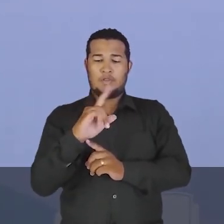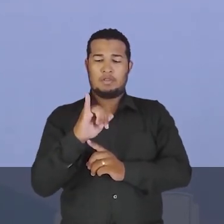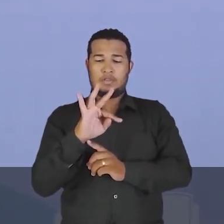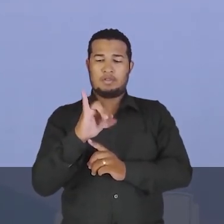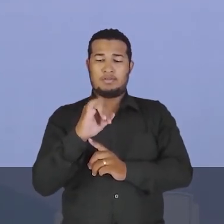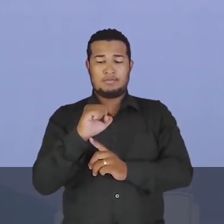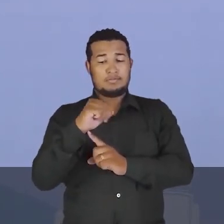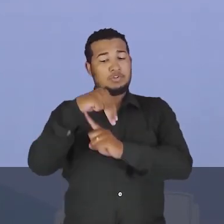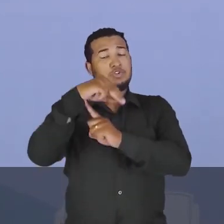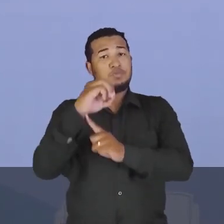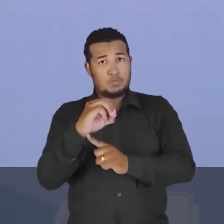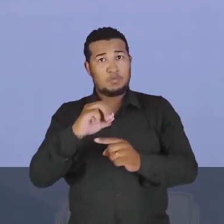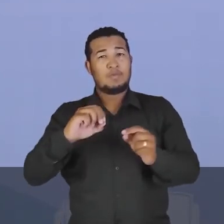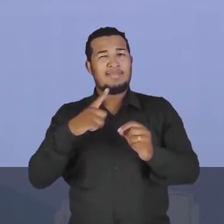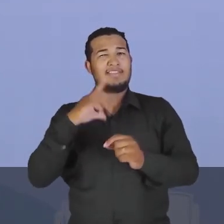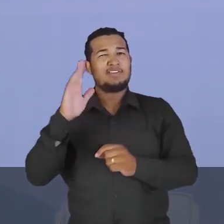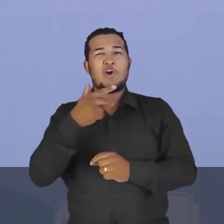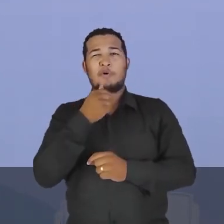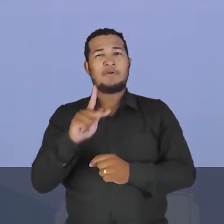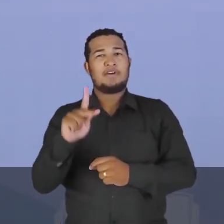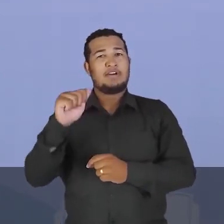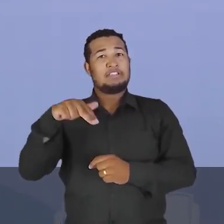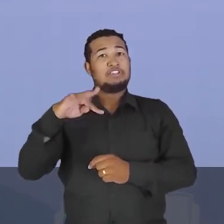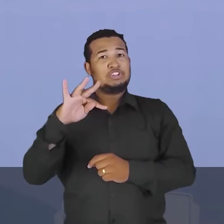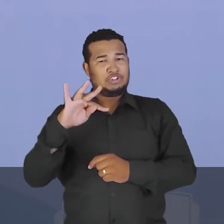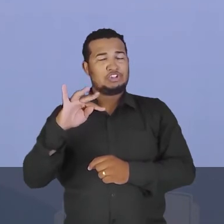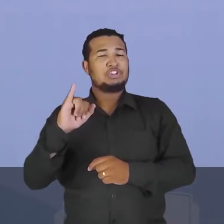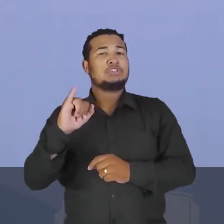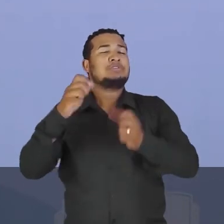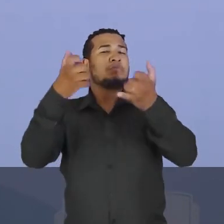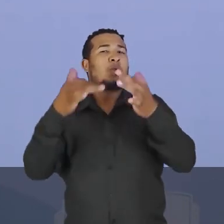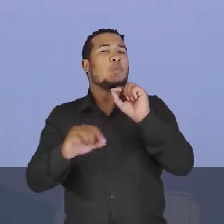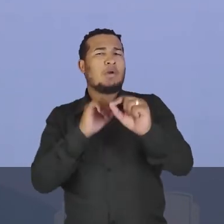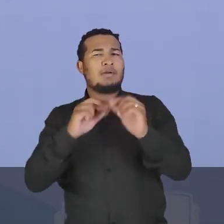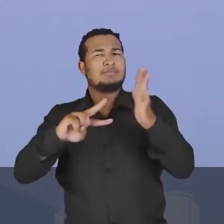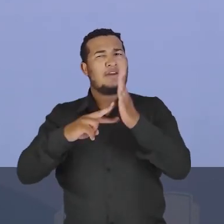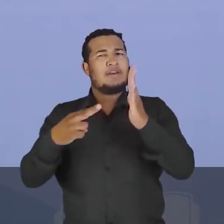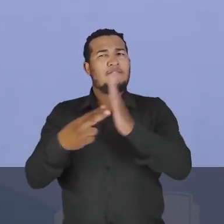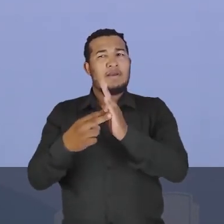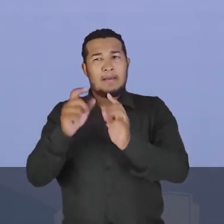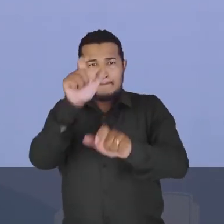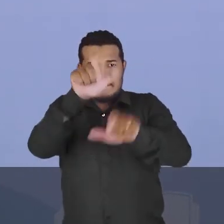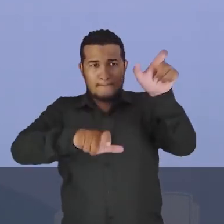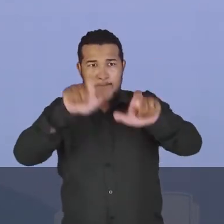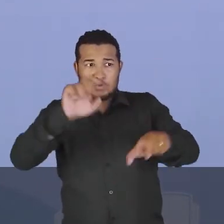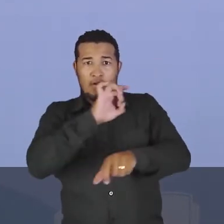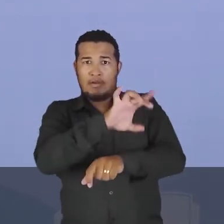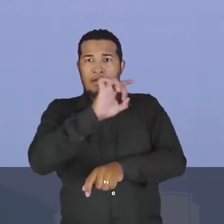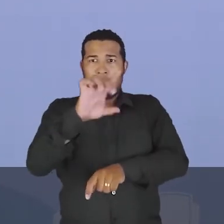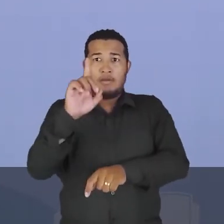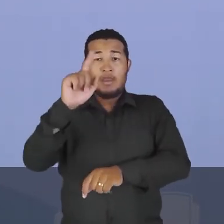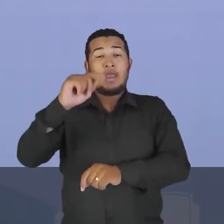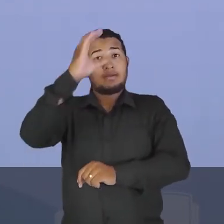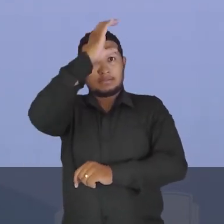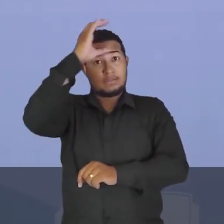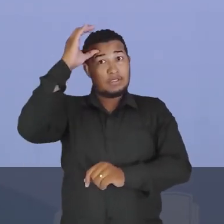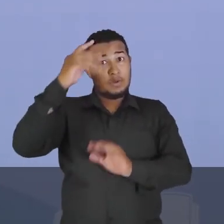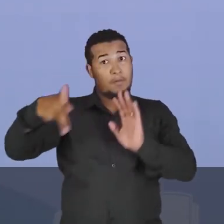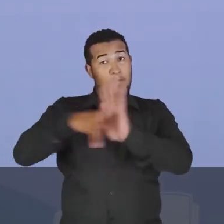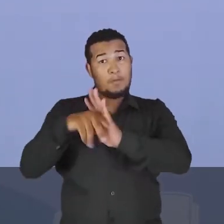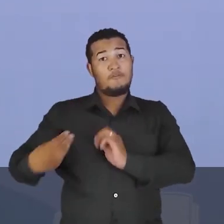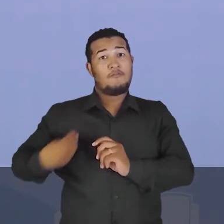aqui a ideia do Immanuel Kant. O que é cosmopolitismo? É a ideia de considerar cada pessoa como cidadã do